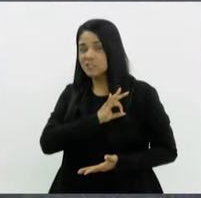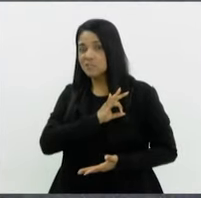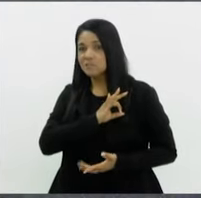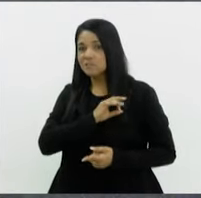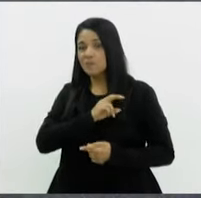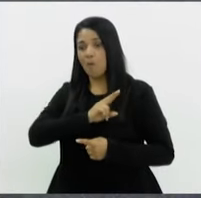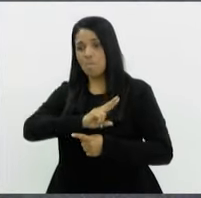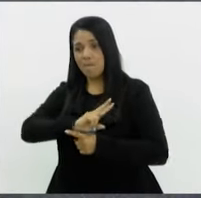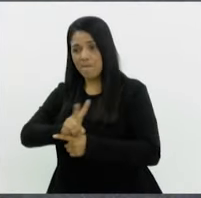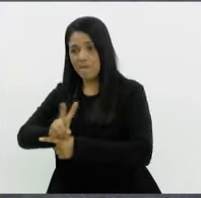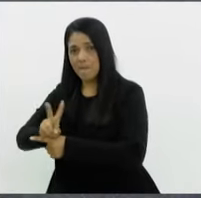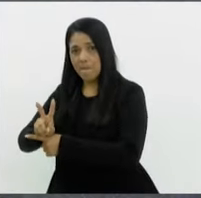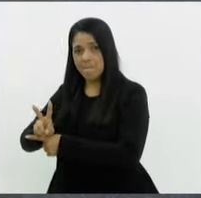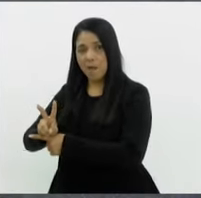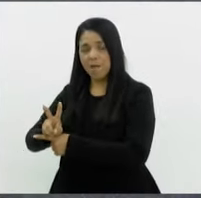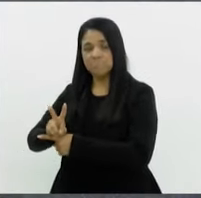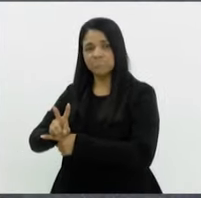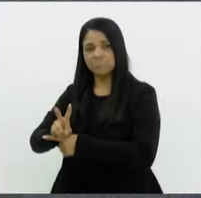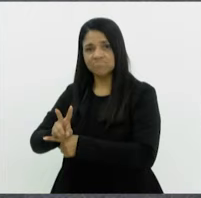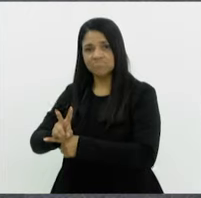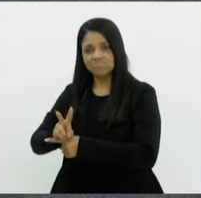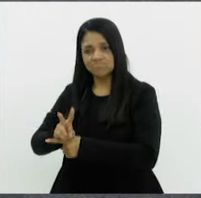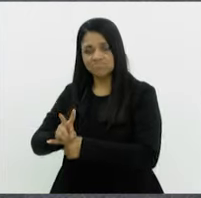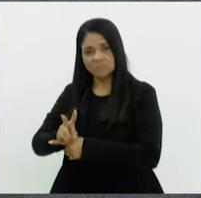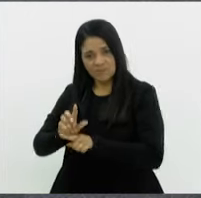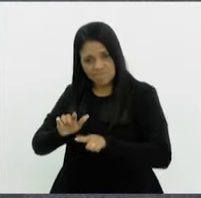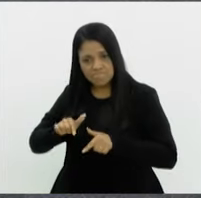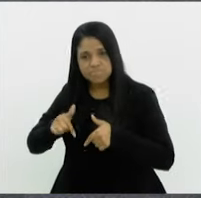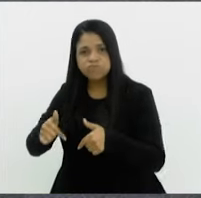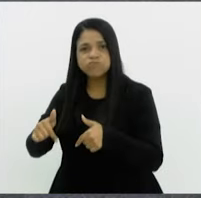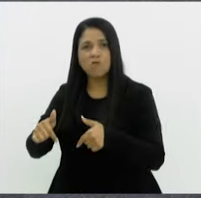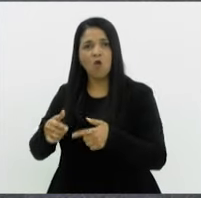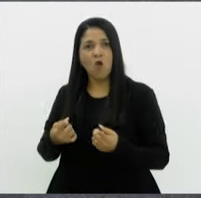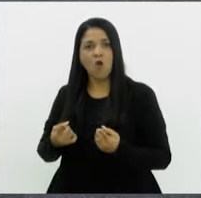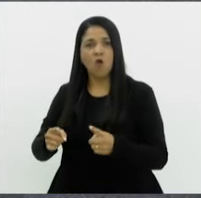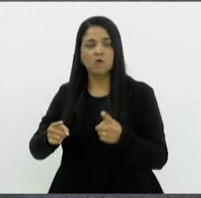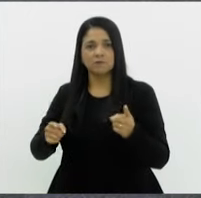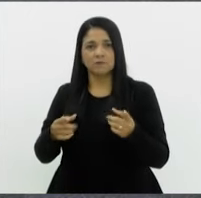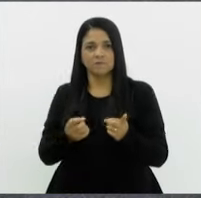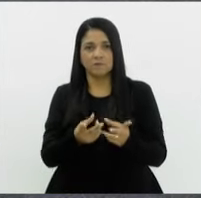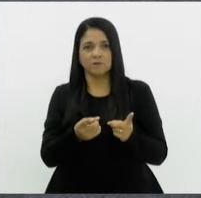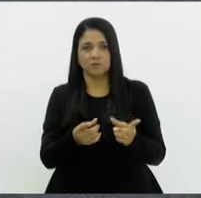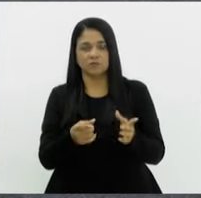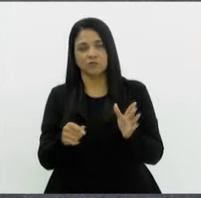barreira contra esses elementos. E a droga, nobre presidente,